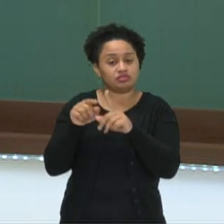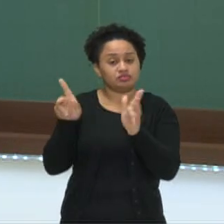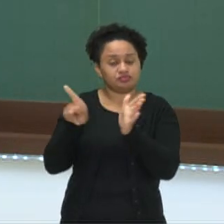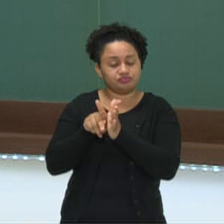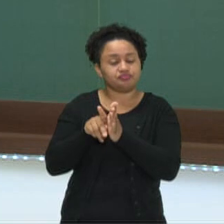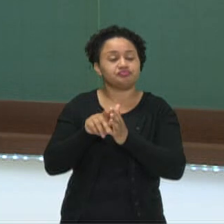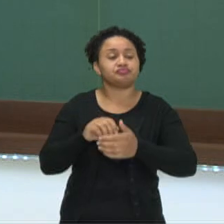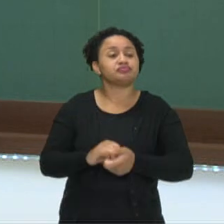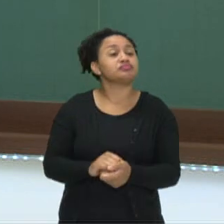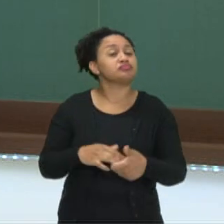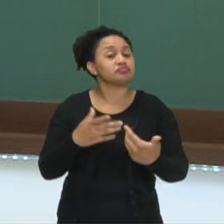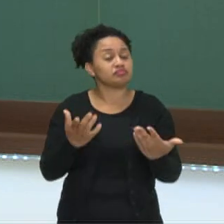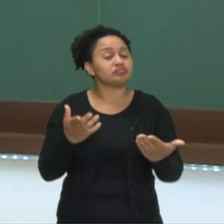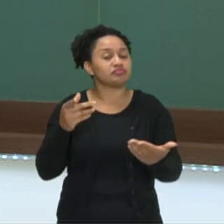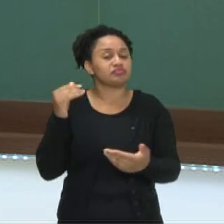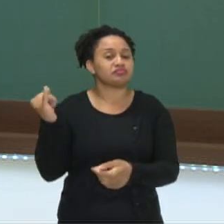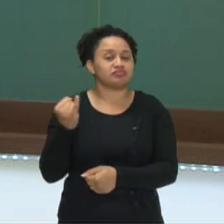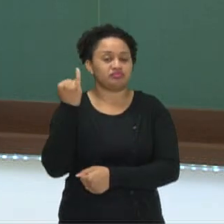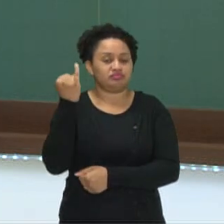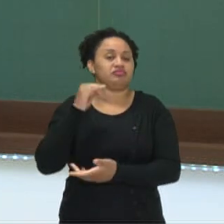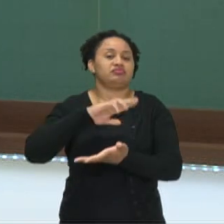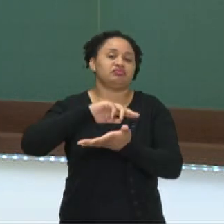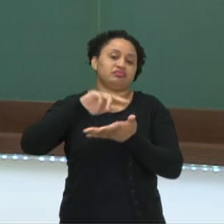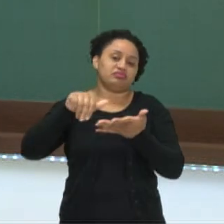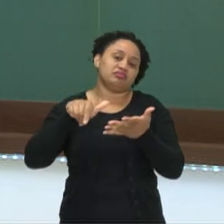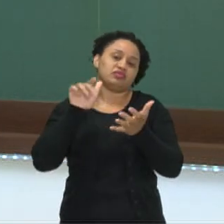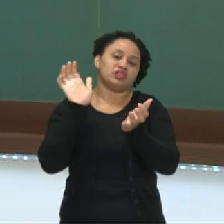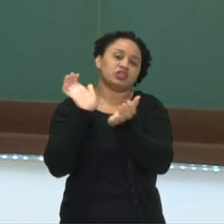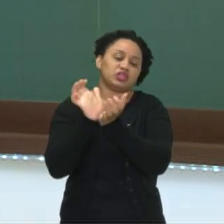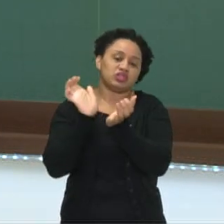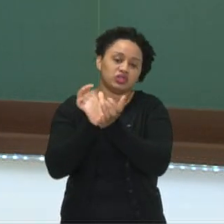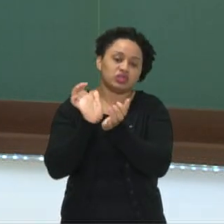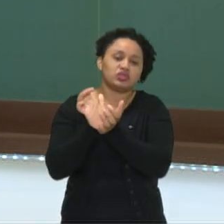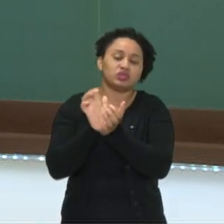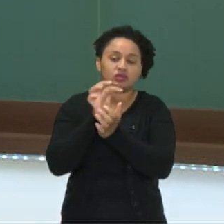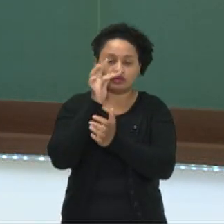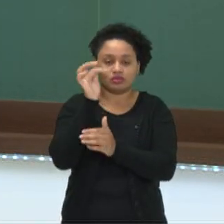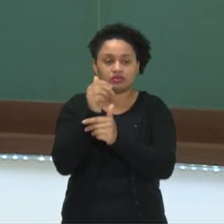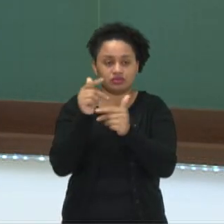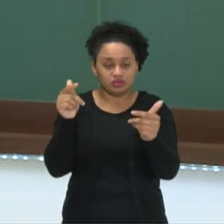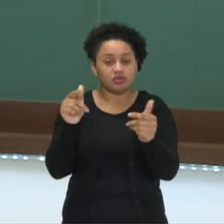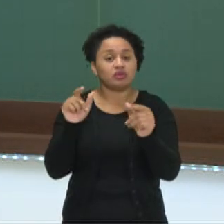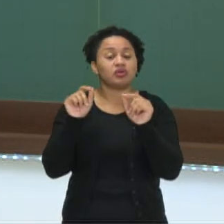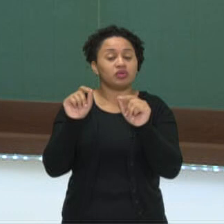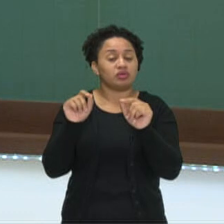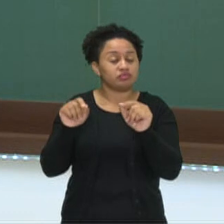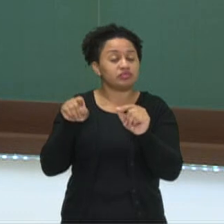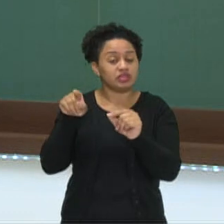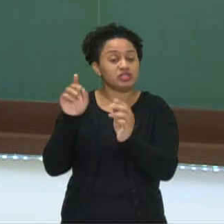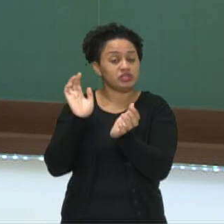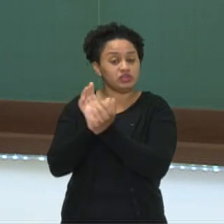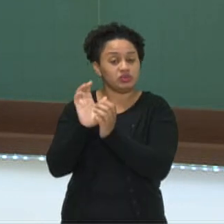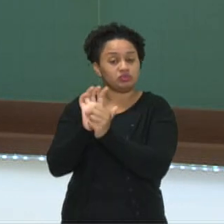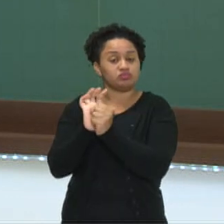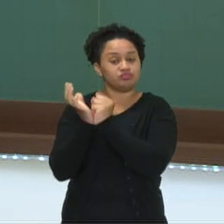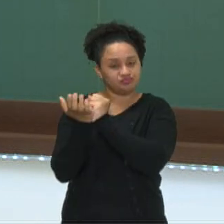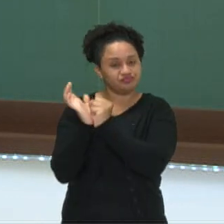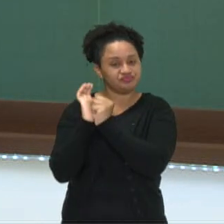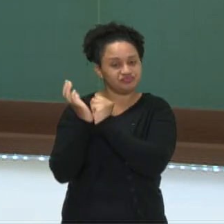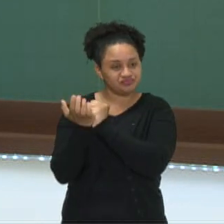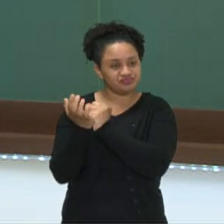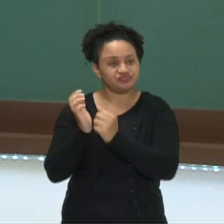importância ali para a diversidade desse grande grupo de plantas que são as angiospermas,